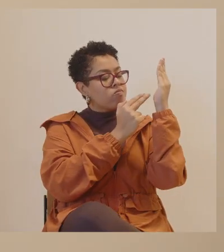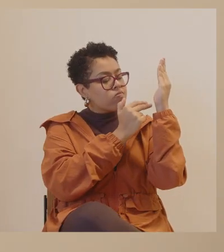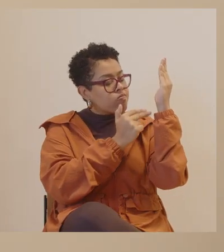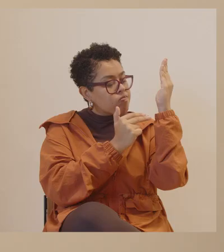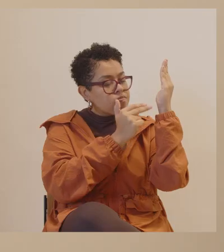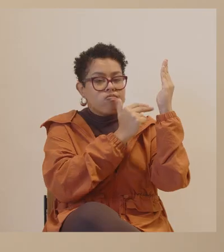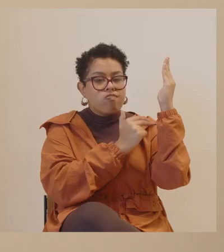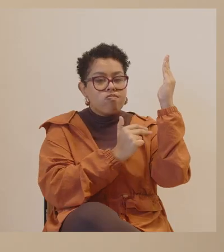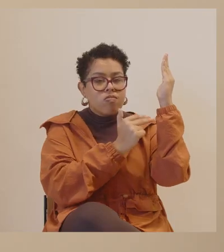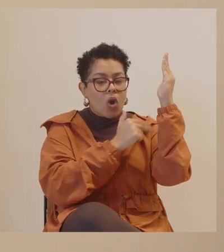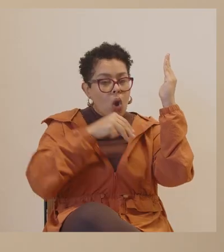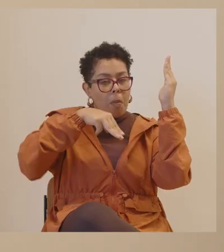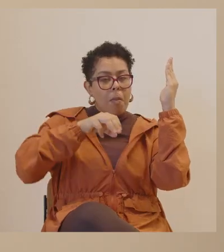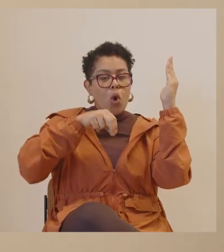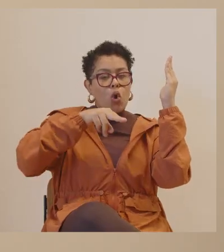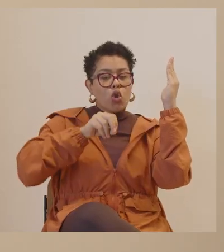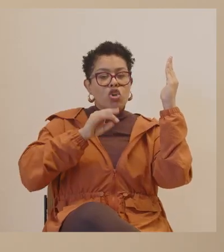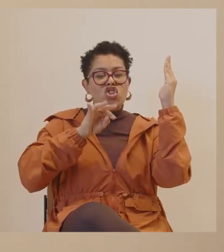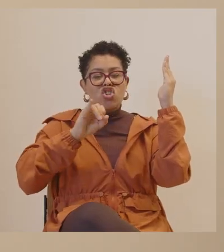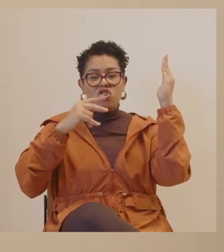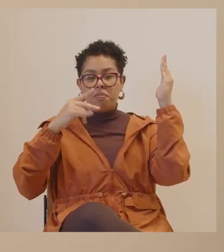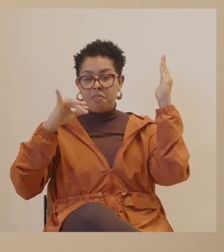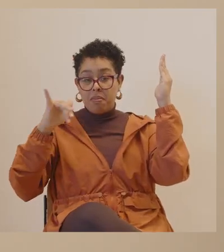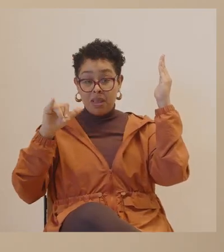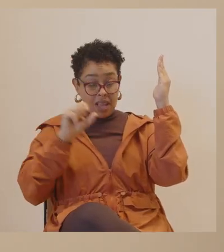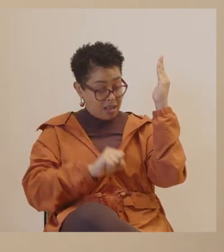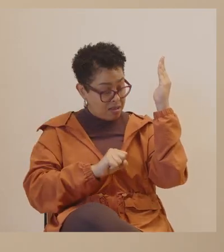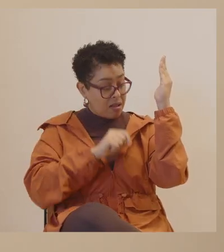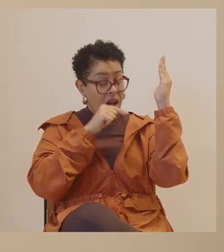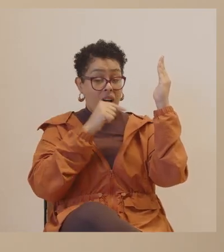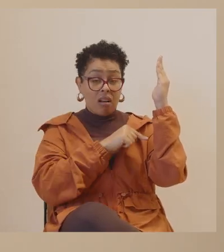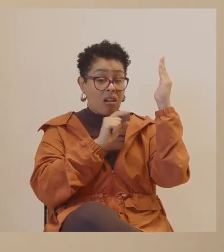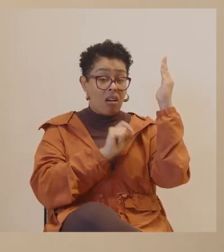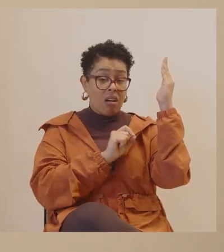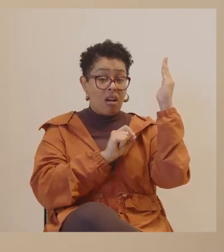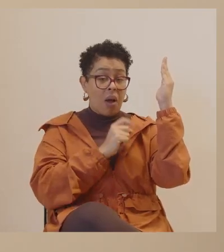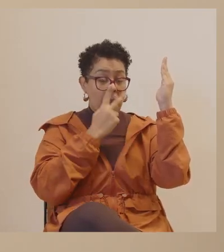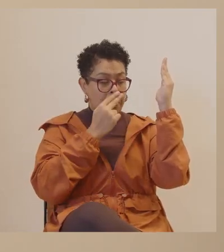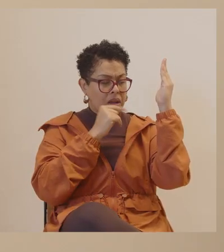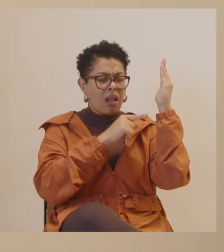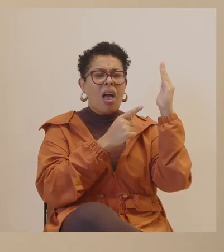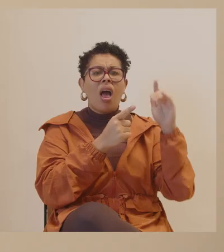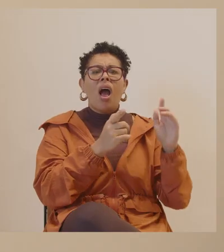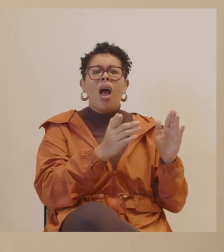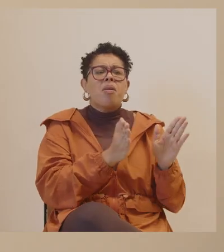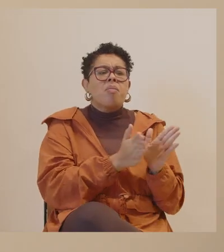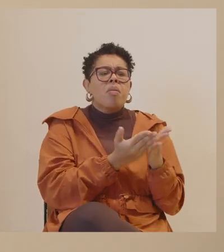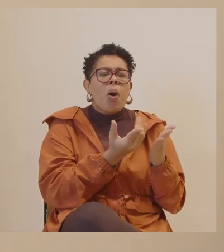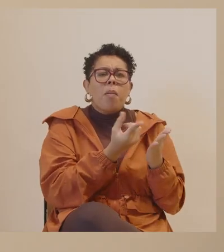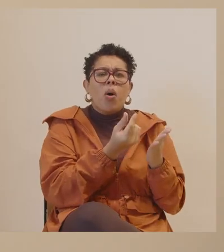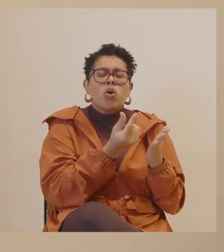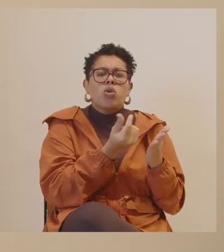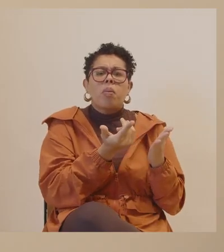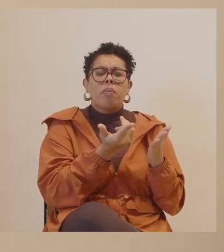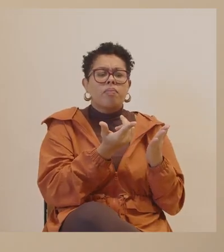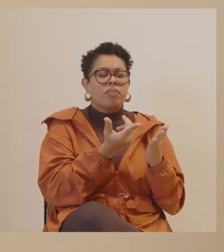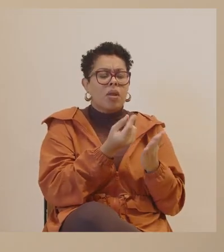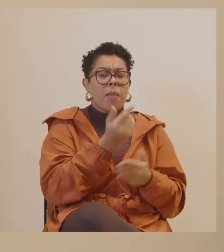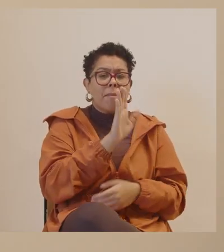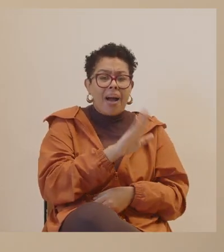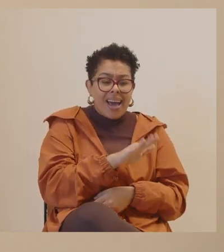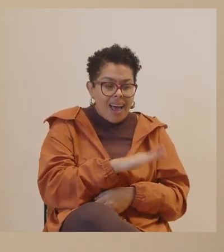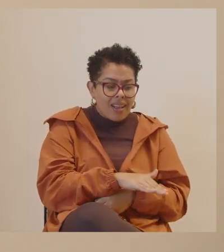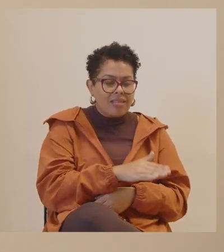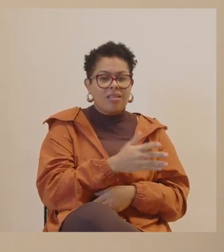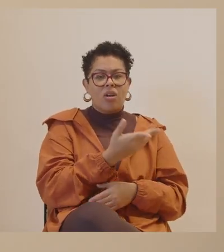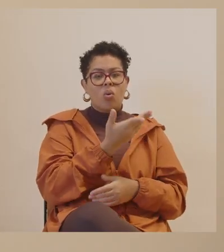como monotipias, assim, e que, na verdade, eram muito baratas na ocasião que elas chegaram na